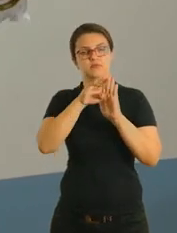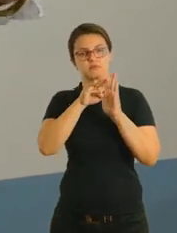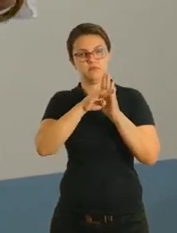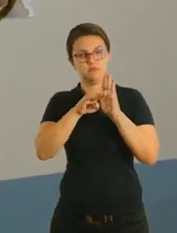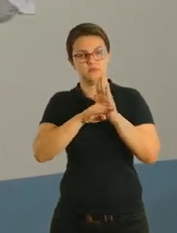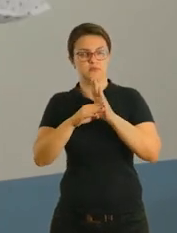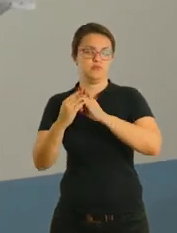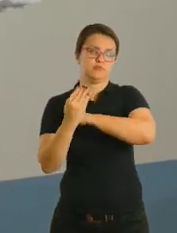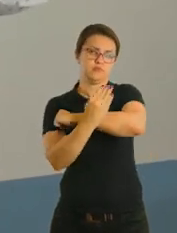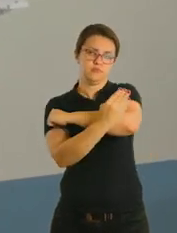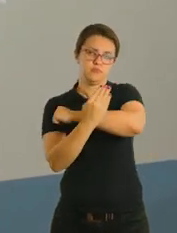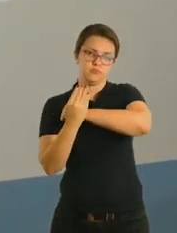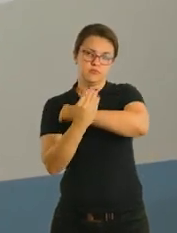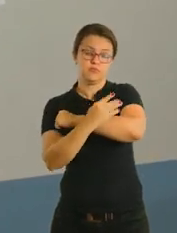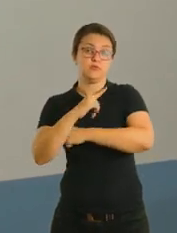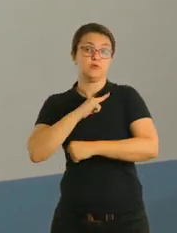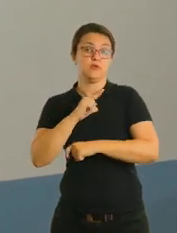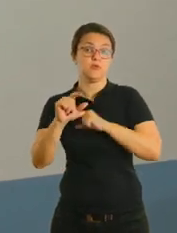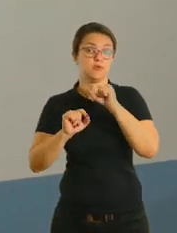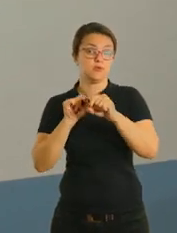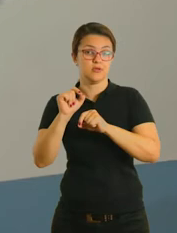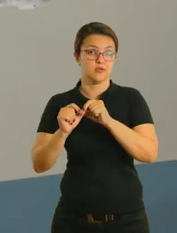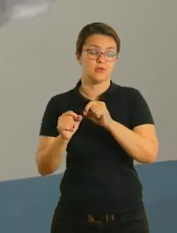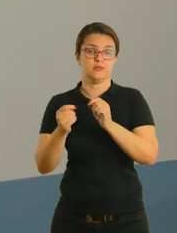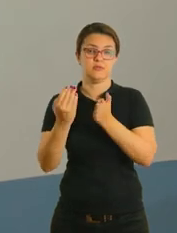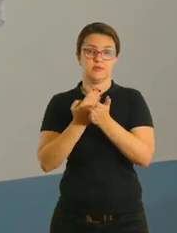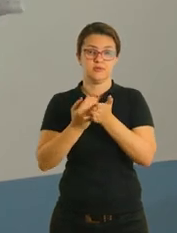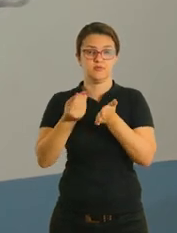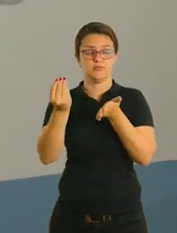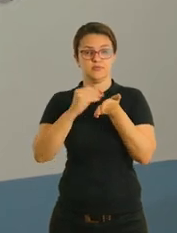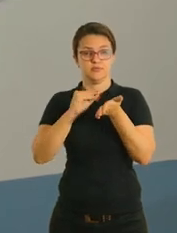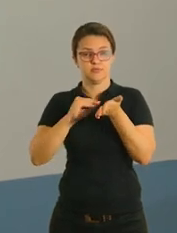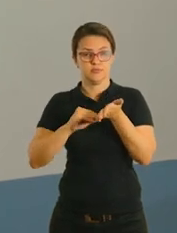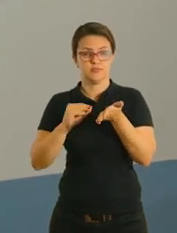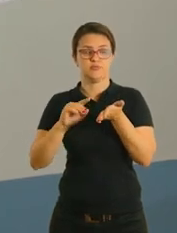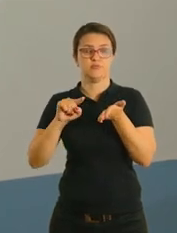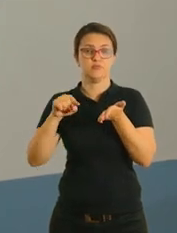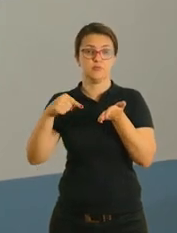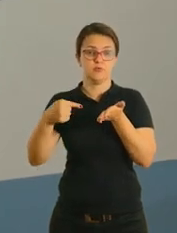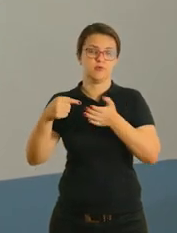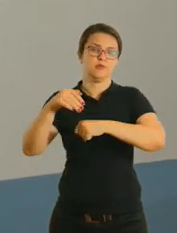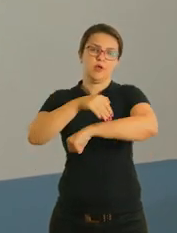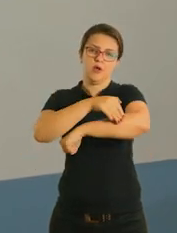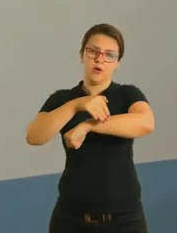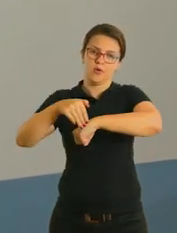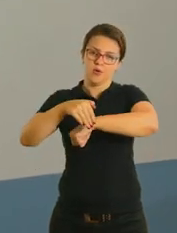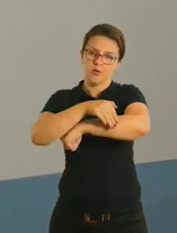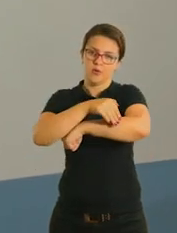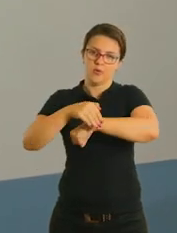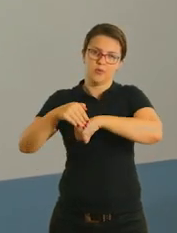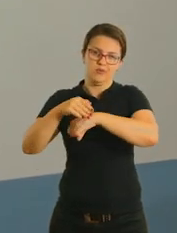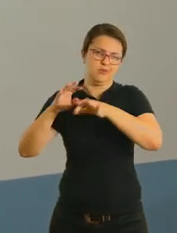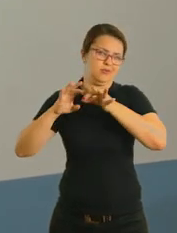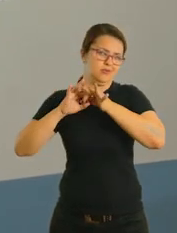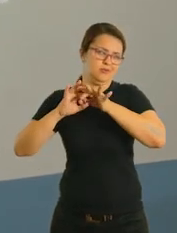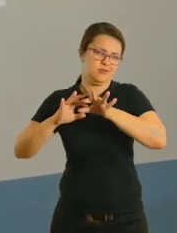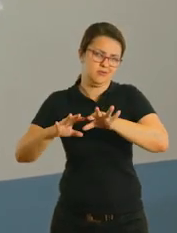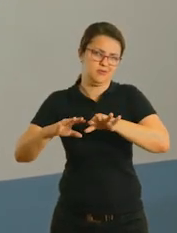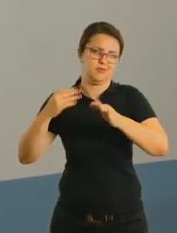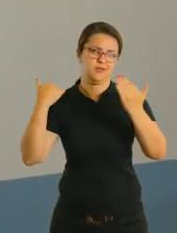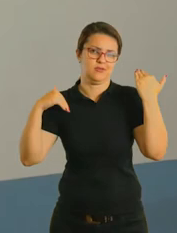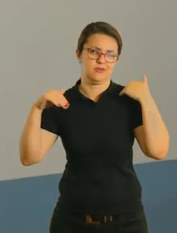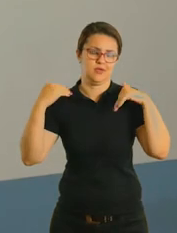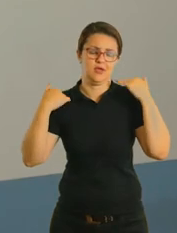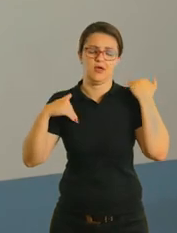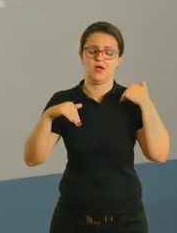tem no seu bairro. Quando for possível sair à rua, quando isso tudo passar, é bem interessante que você converse com a criança sobre o seu